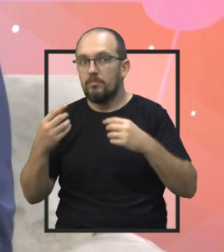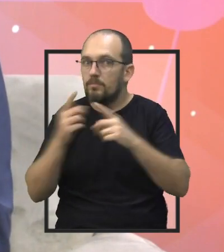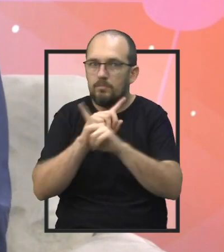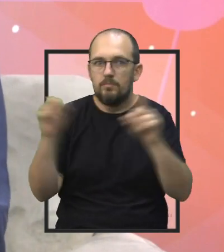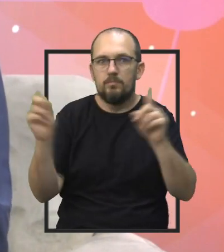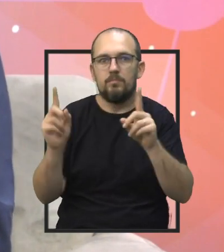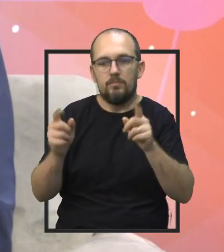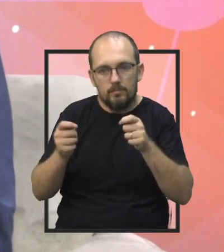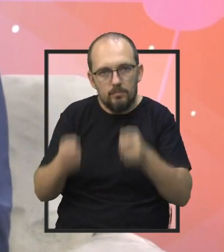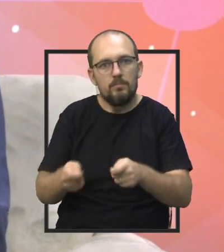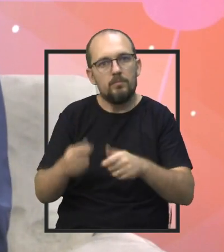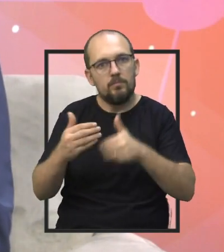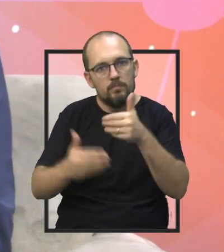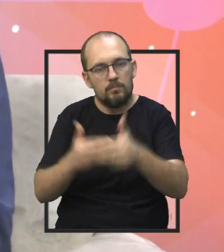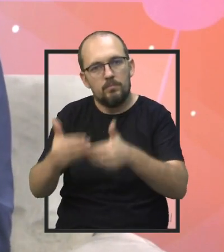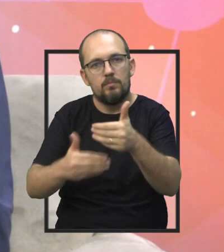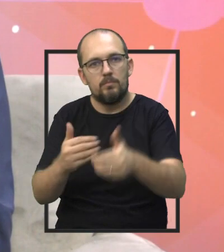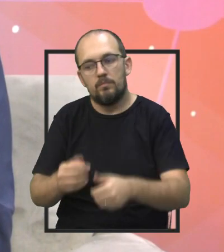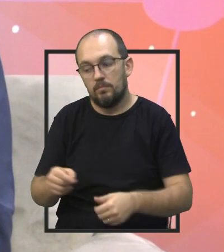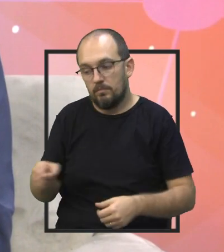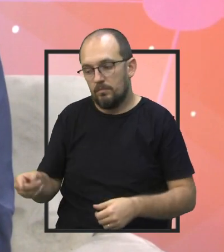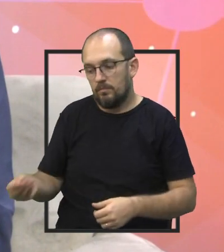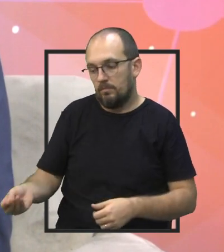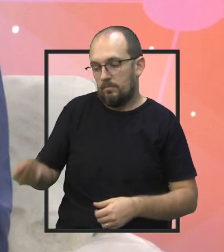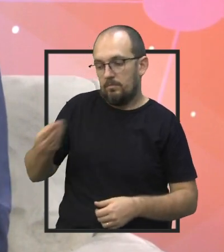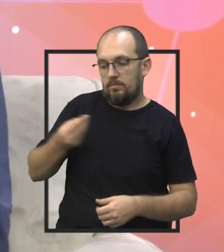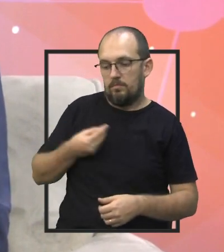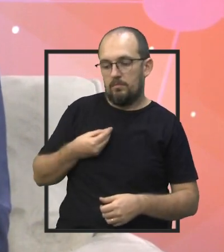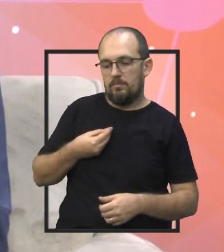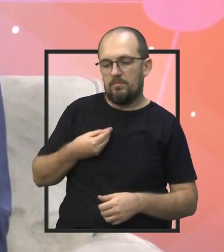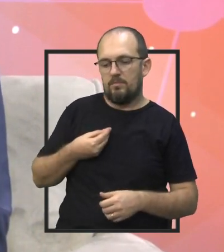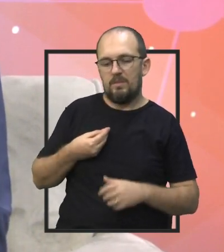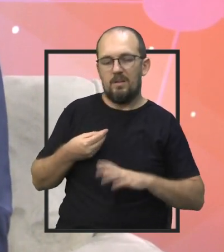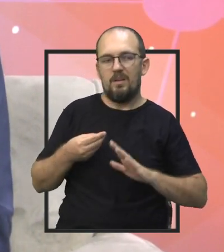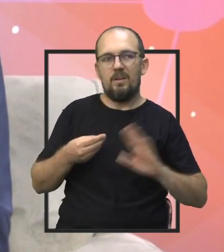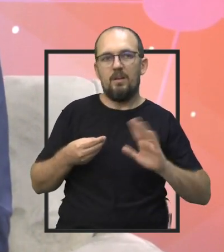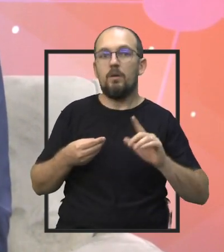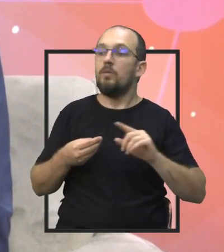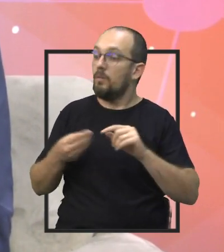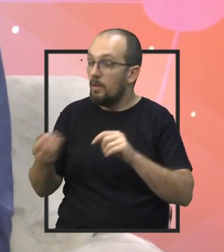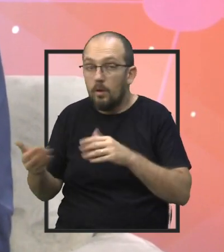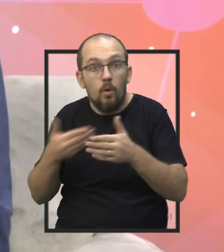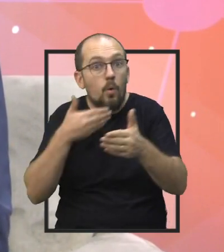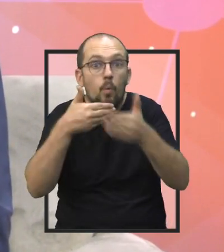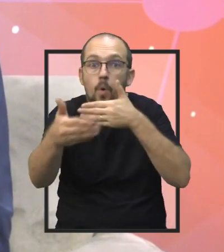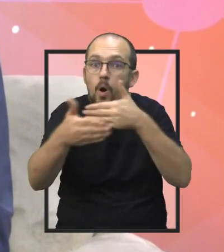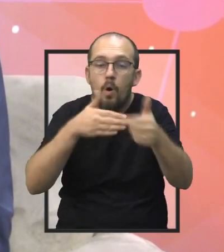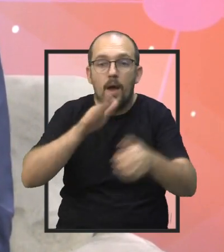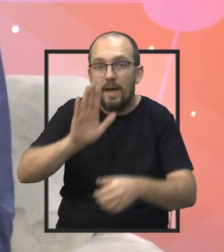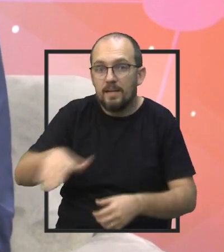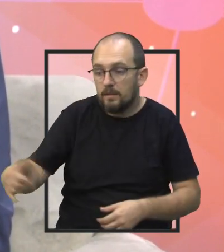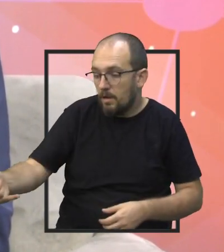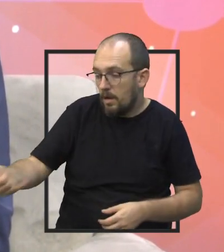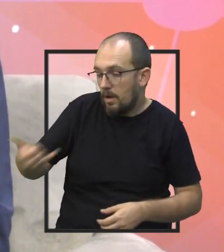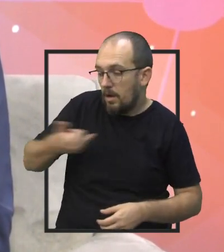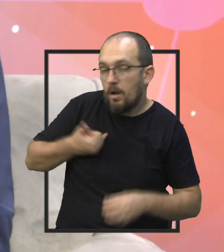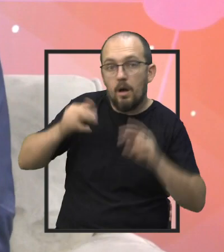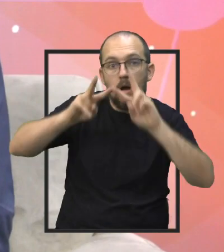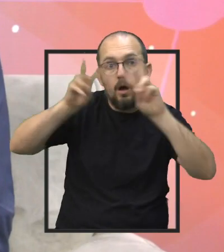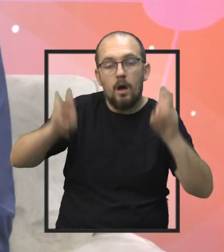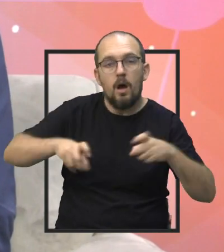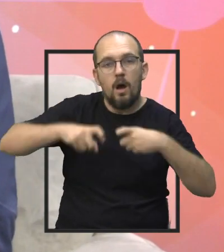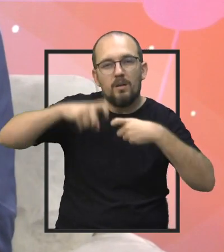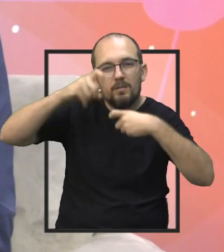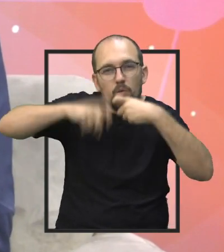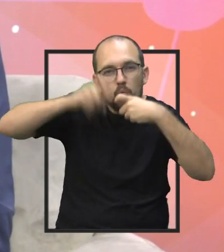junto na questão de não trazer o relato dela para uma denúncia. É compulsório qualquer relato da criança relativo a um